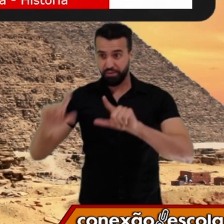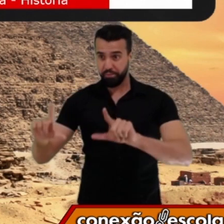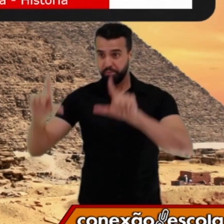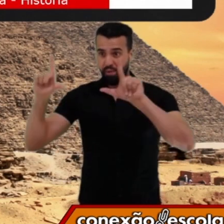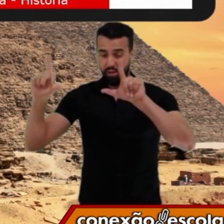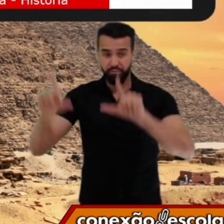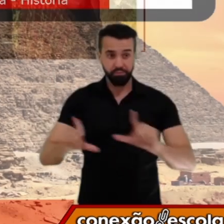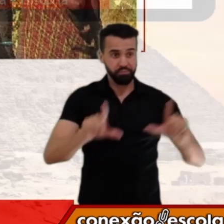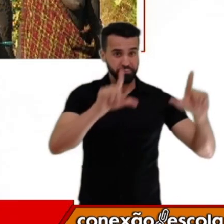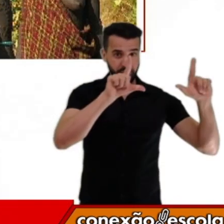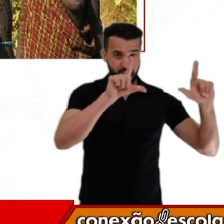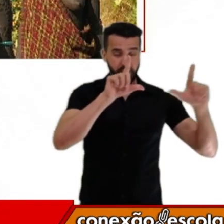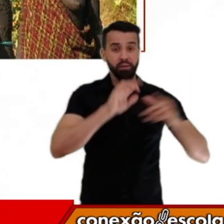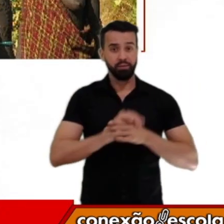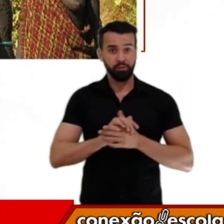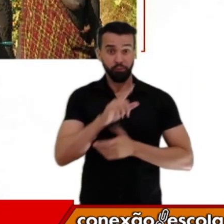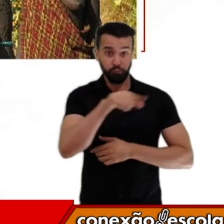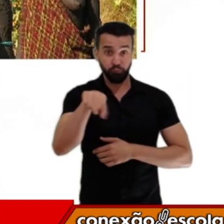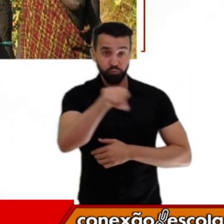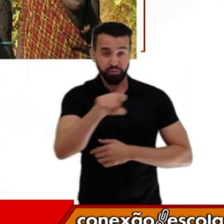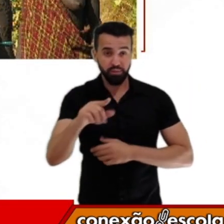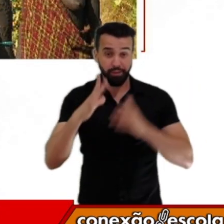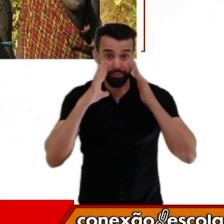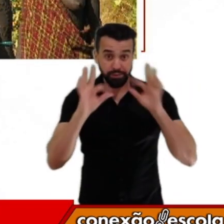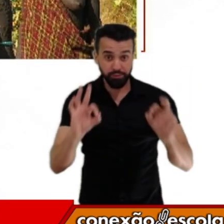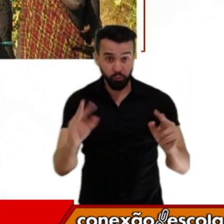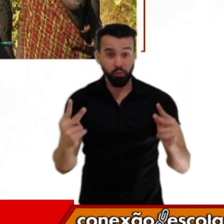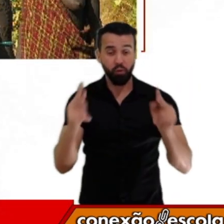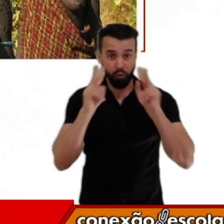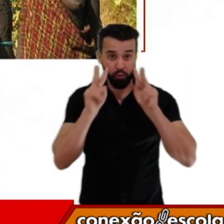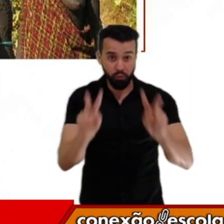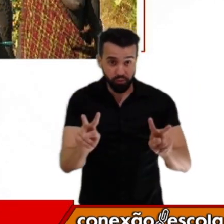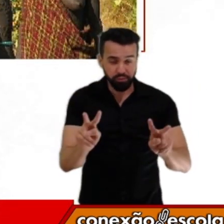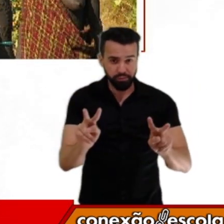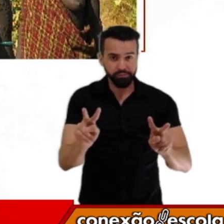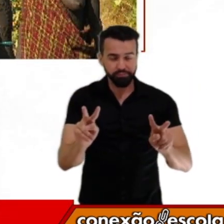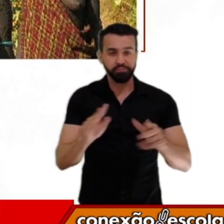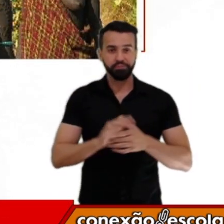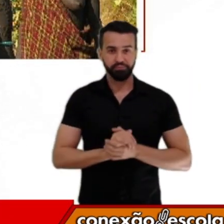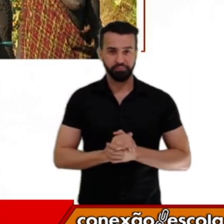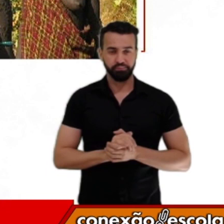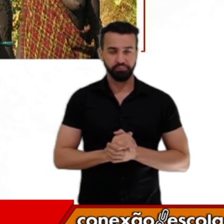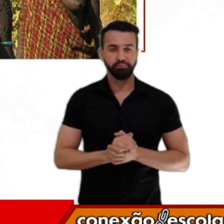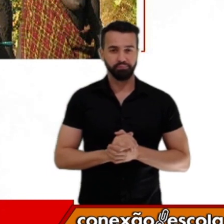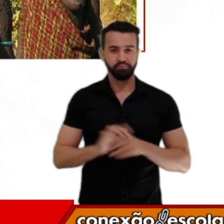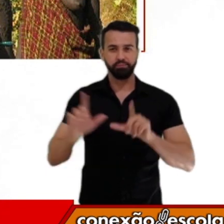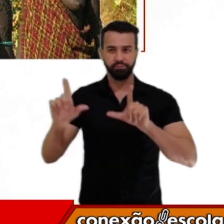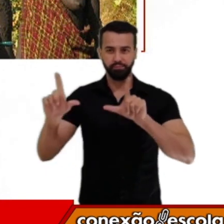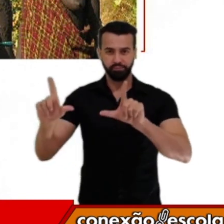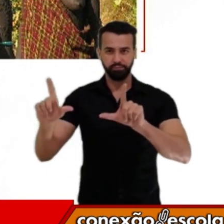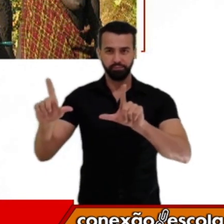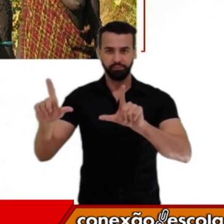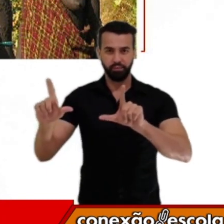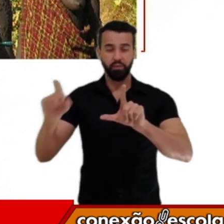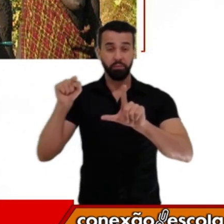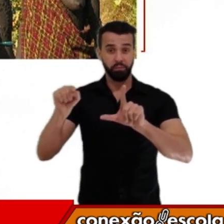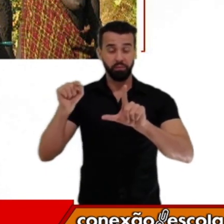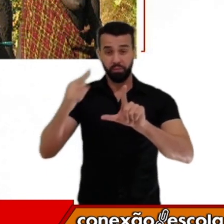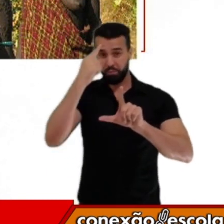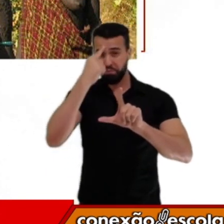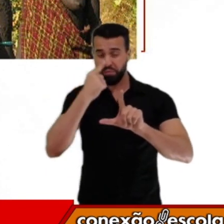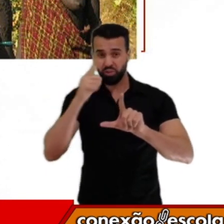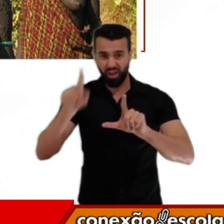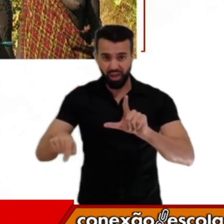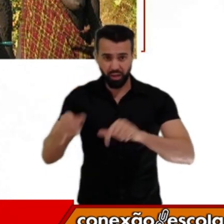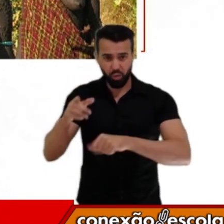gostaria só de chamar um pouquinho a atenção para eles novamente. A segunda imagem, ela é moderna na sua